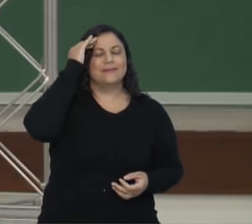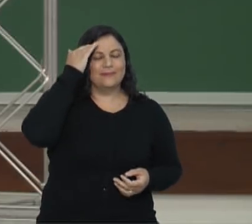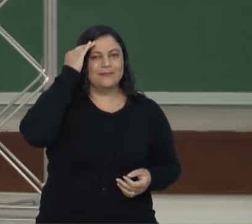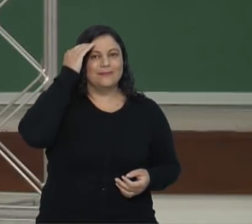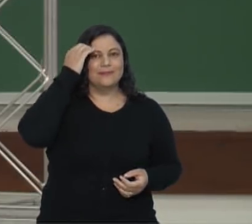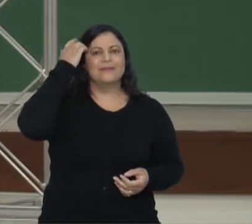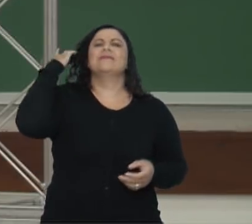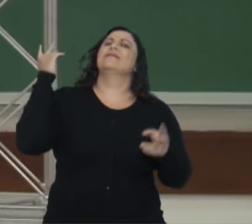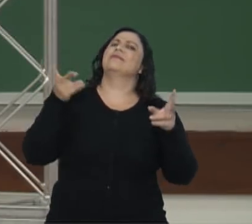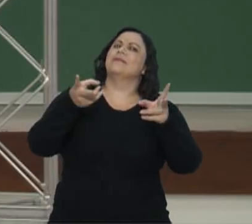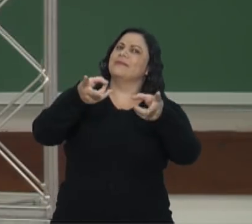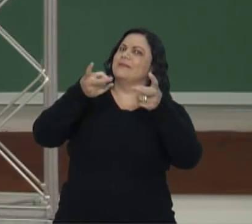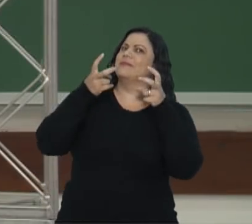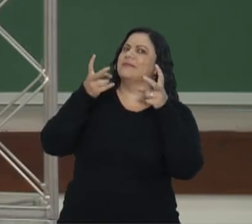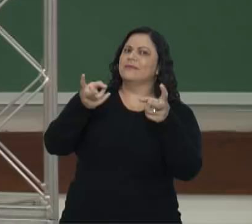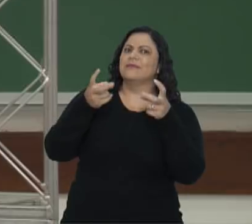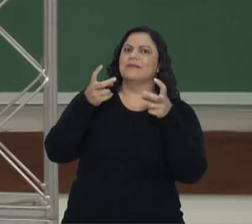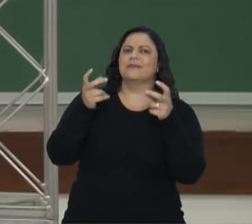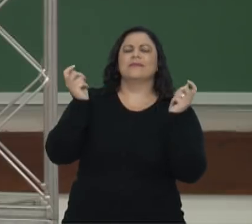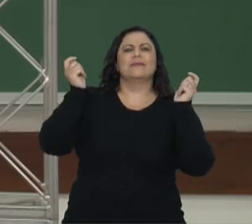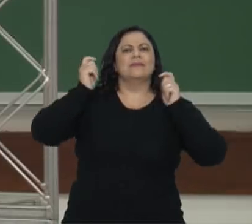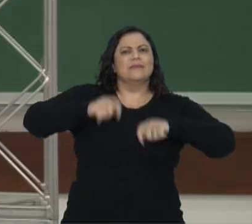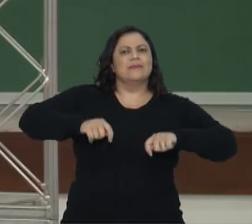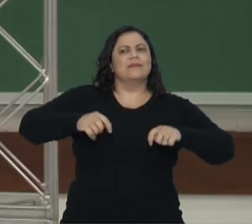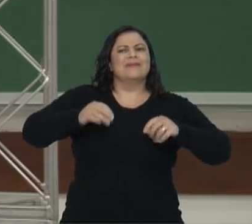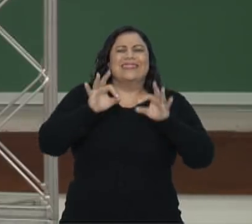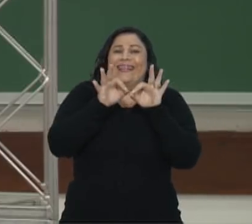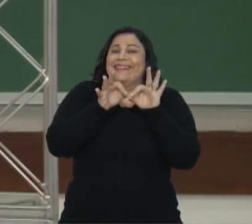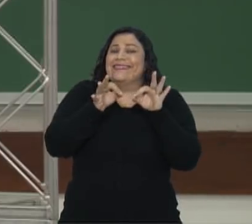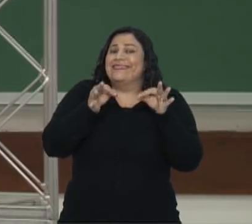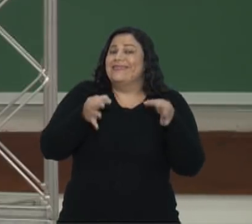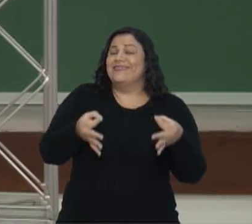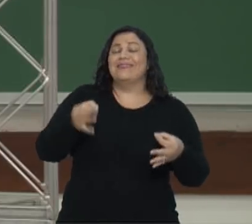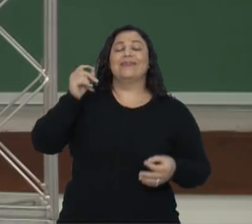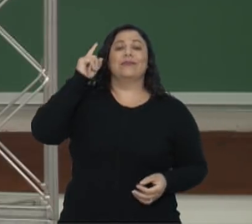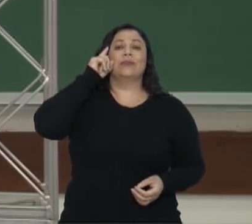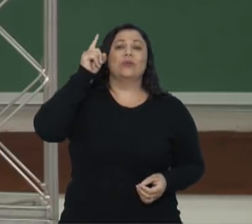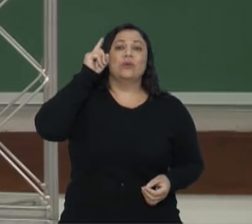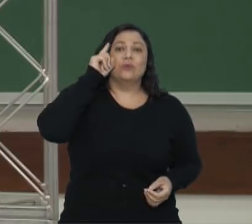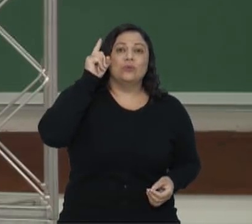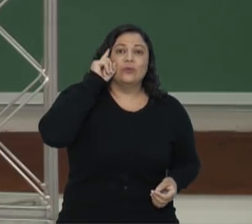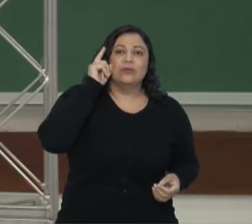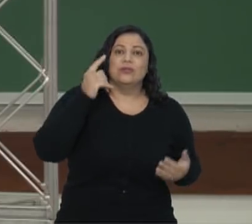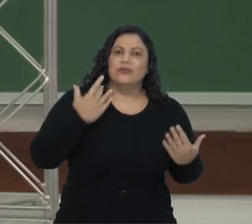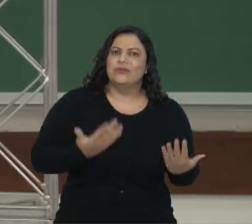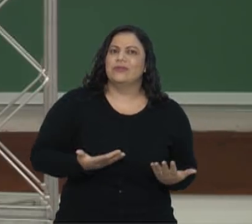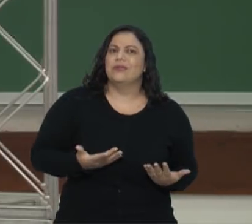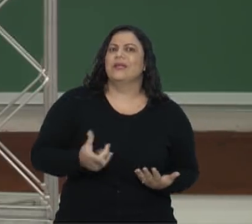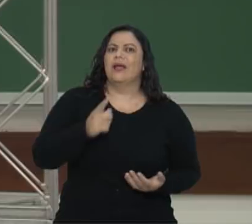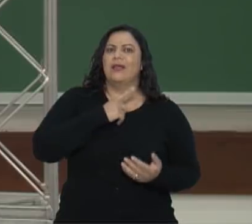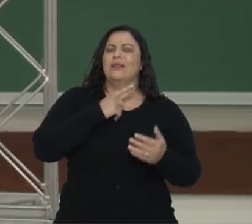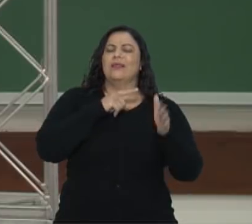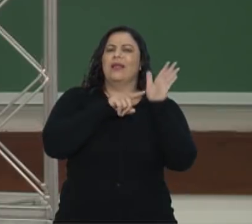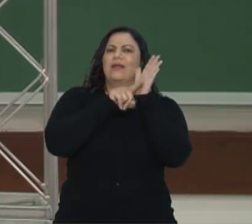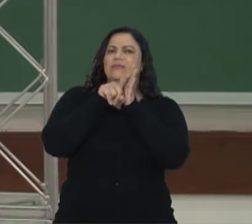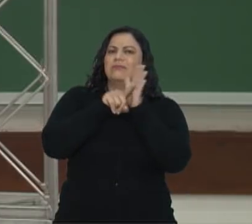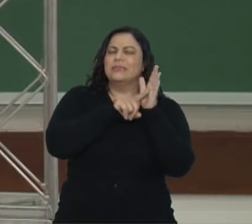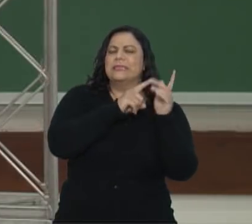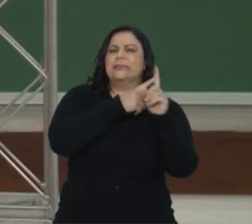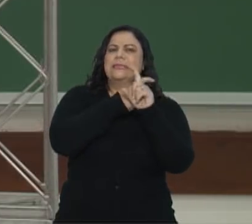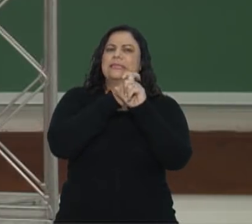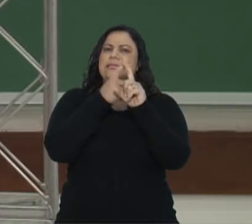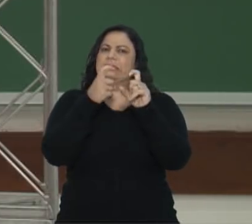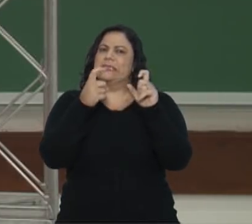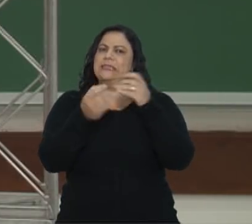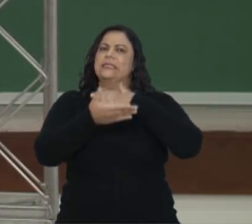Vocês perceberam que situações tão simples do nosso cotidiano têm a ciência por detrás. E talvez a gente não